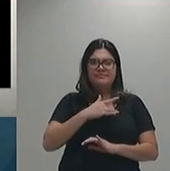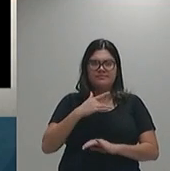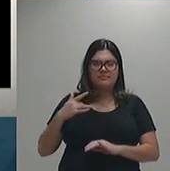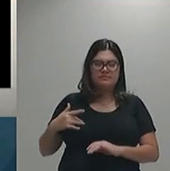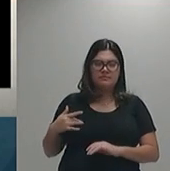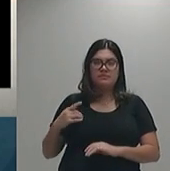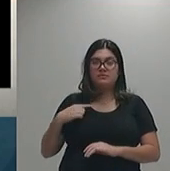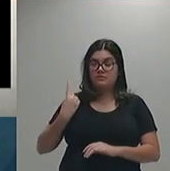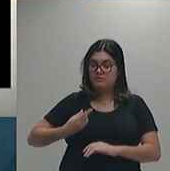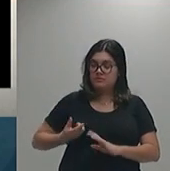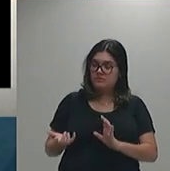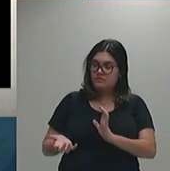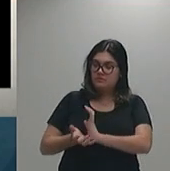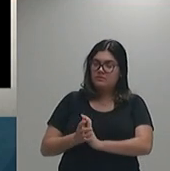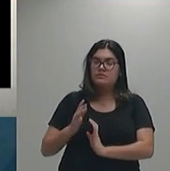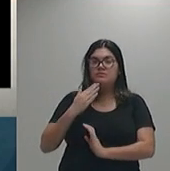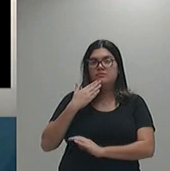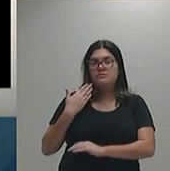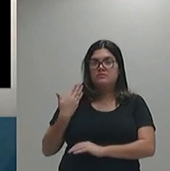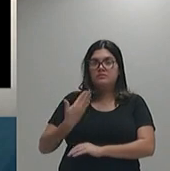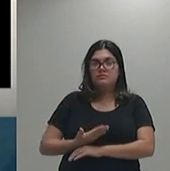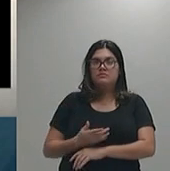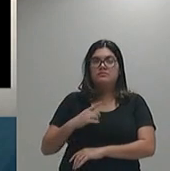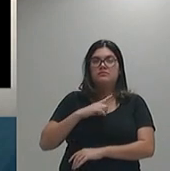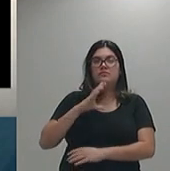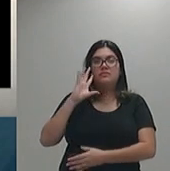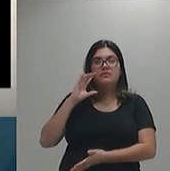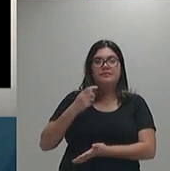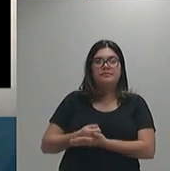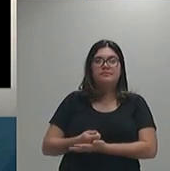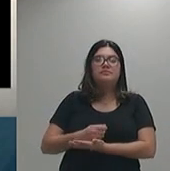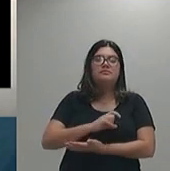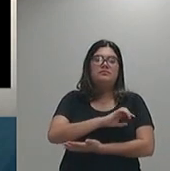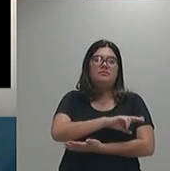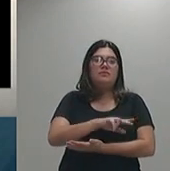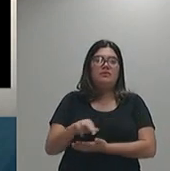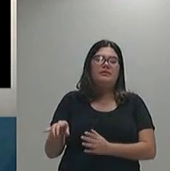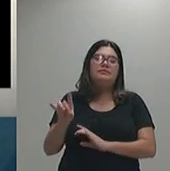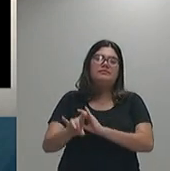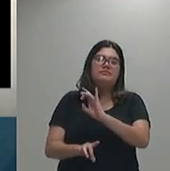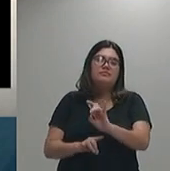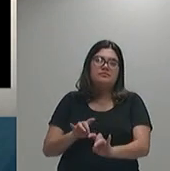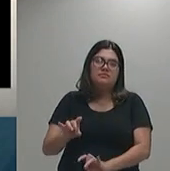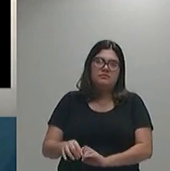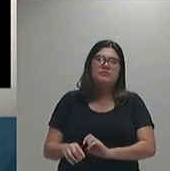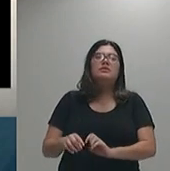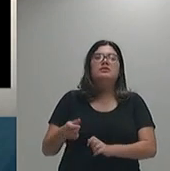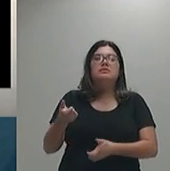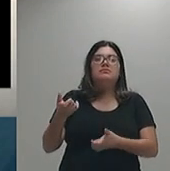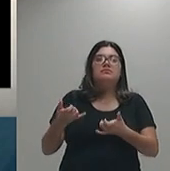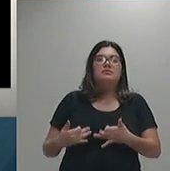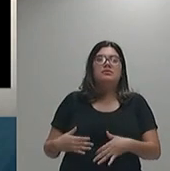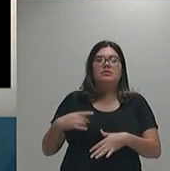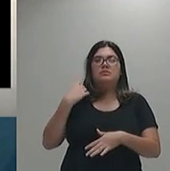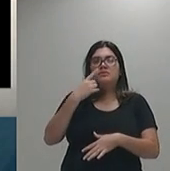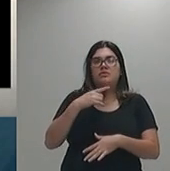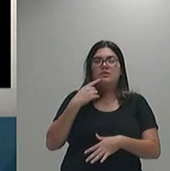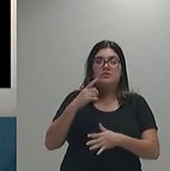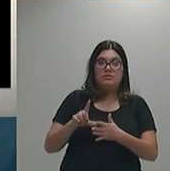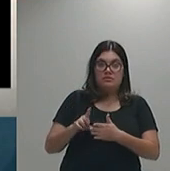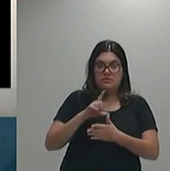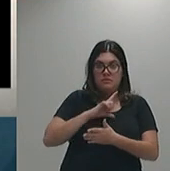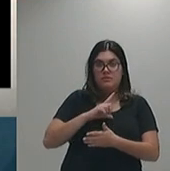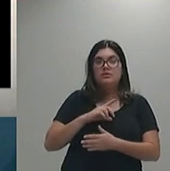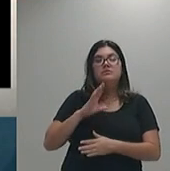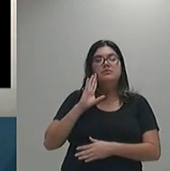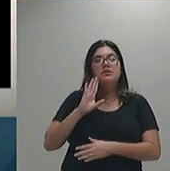sejam consideradas as diversas peculiaridades trazidas pelo advogado que me precedeu sobretudo No que diz respeito